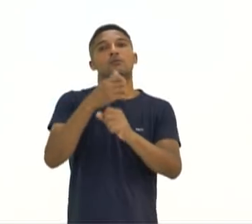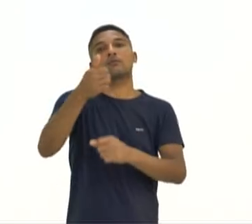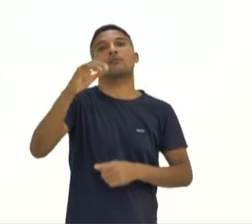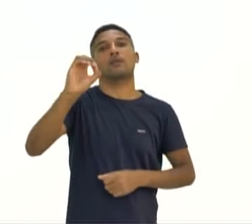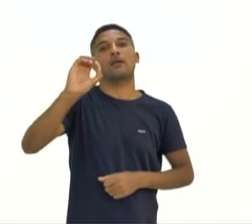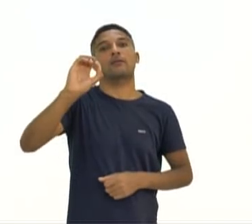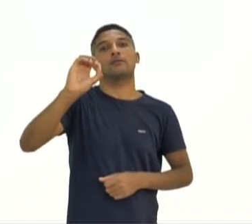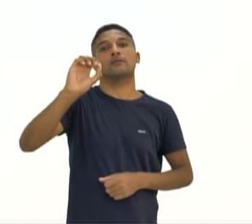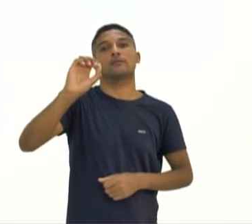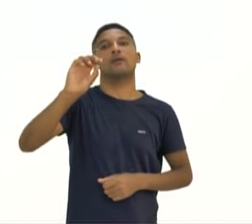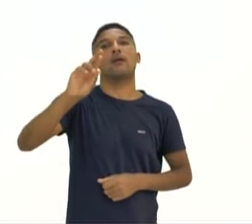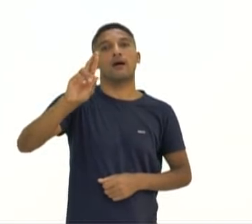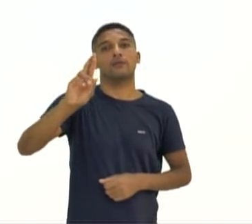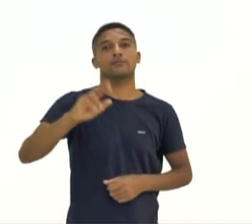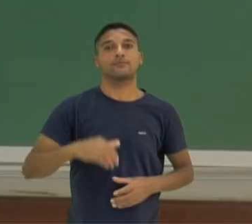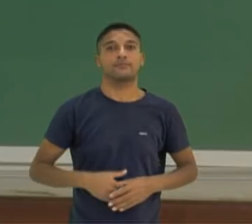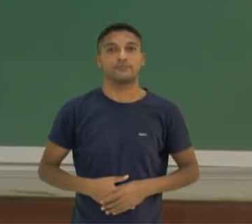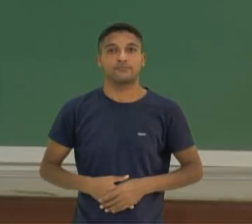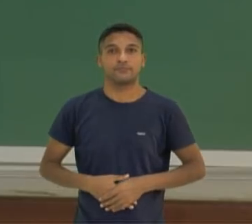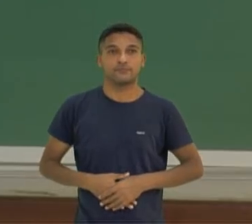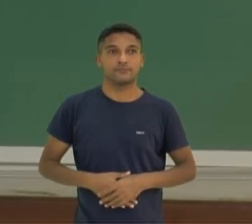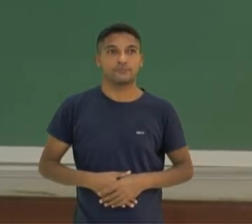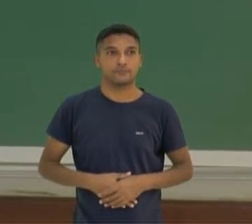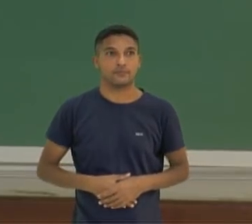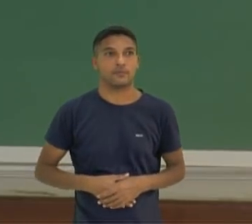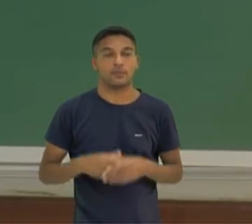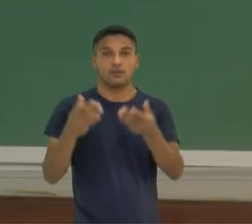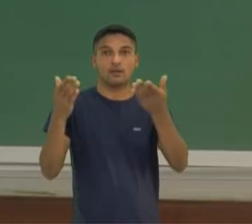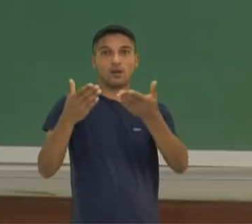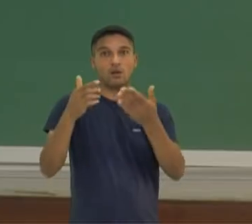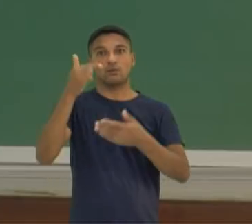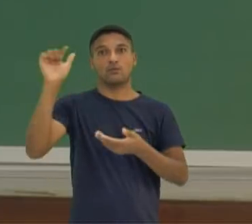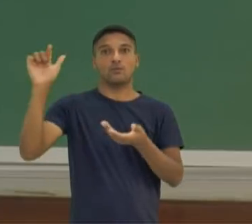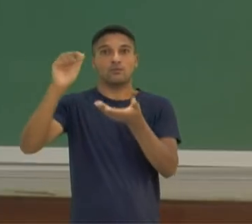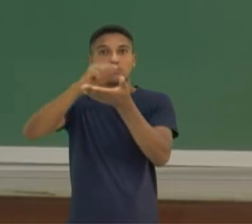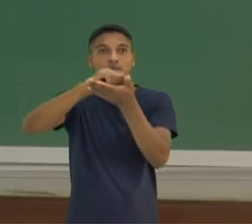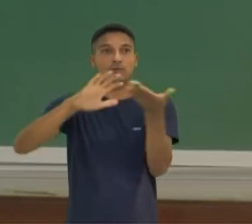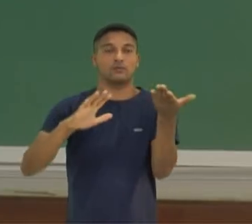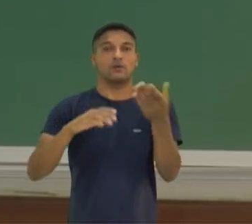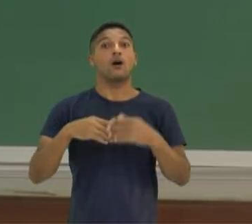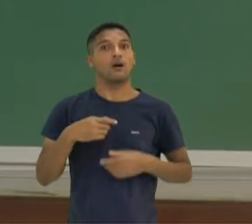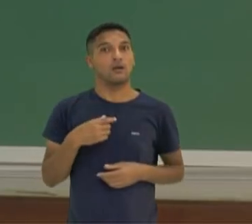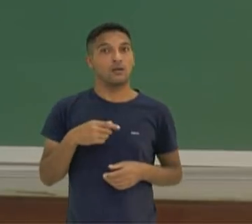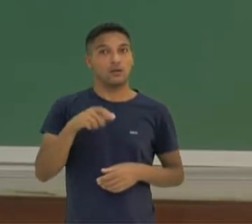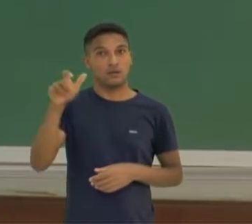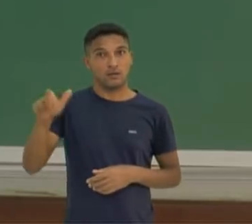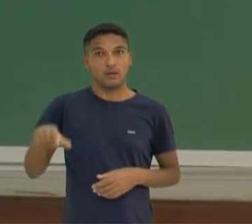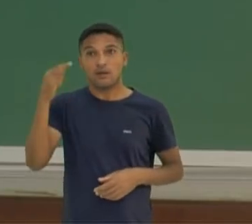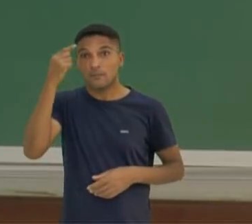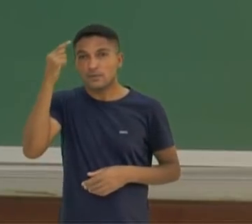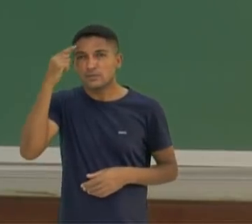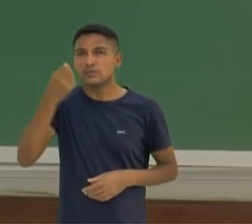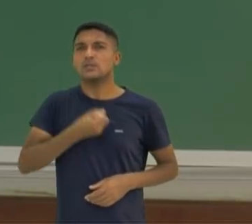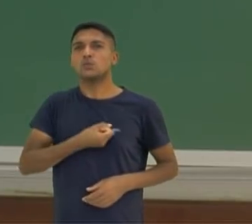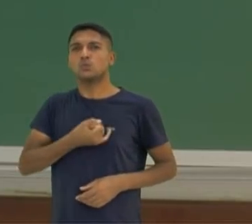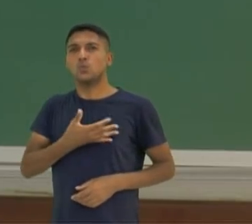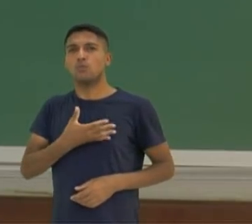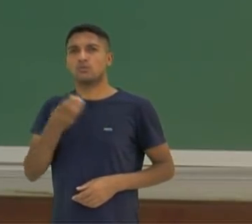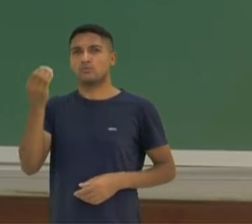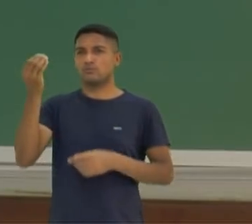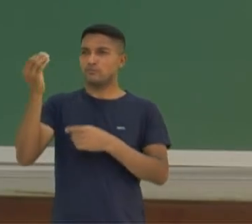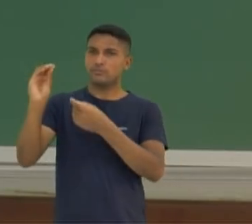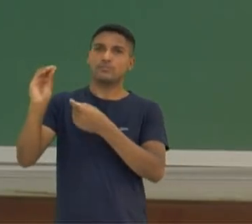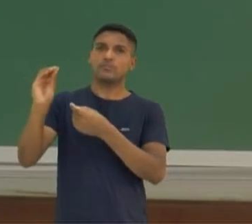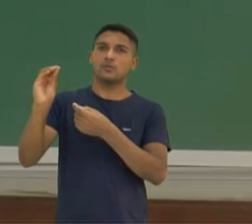Agora, vamos lá para mais um exercício. Pensei em um número, multipliquei-o por 5 e